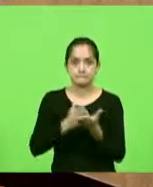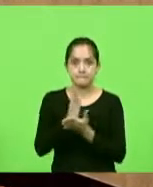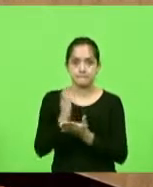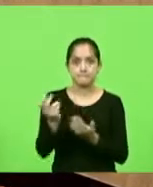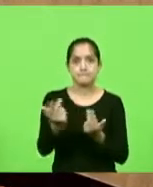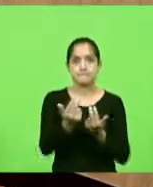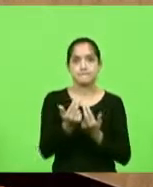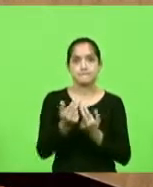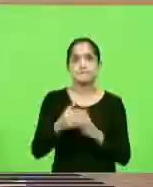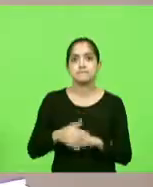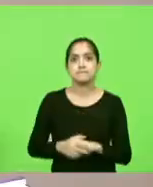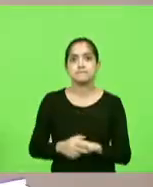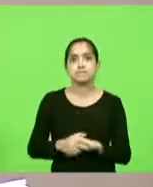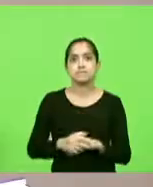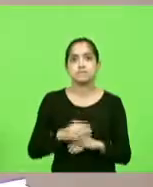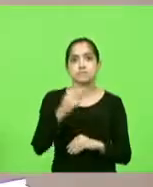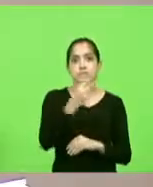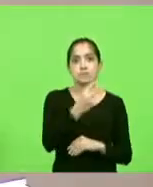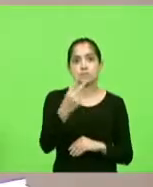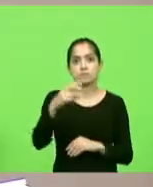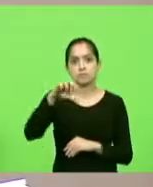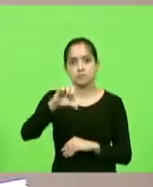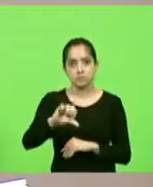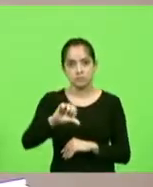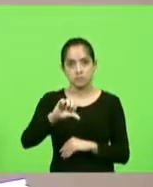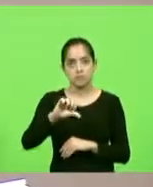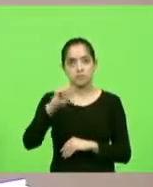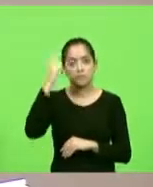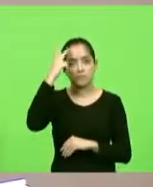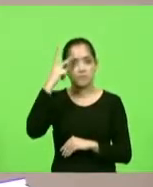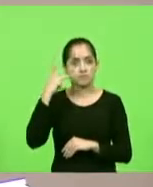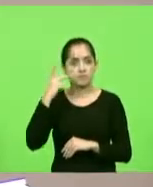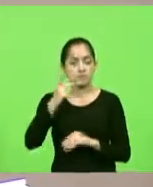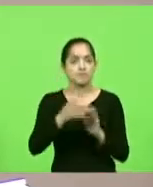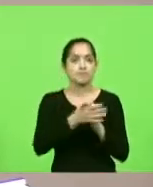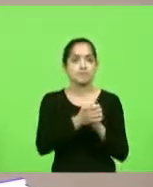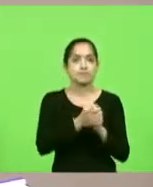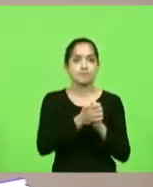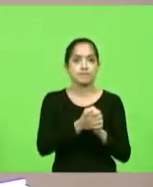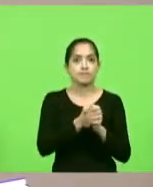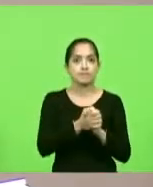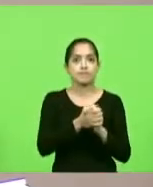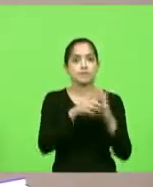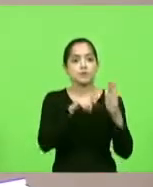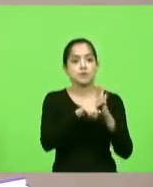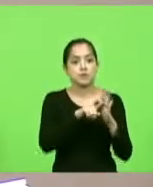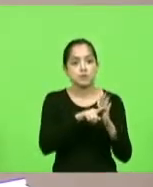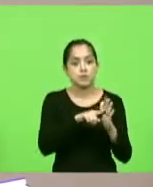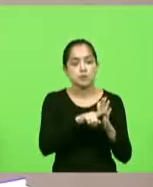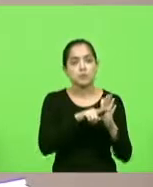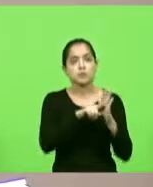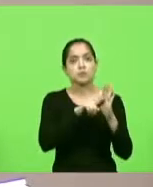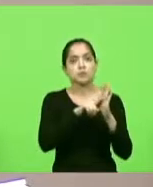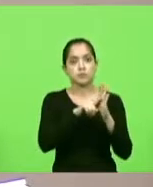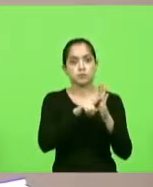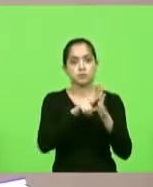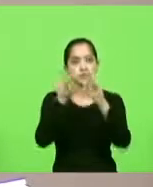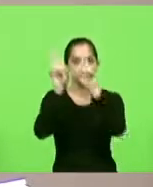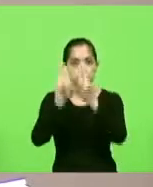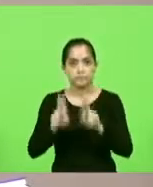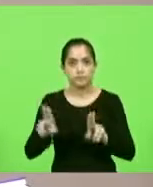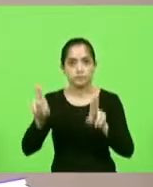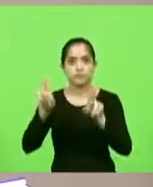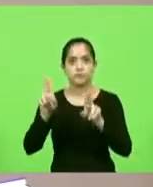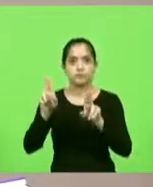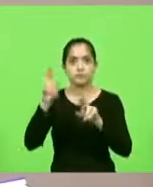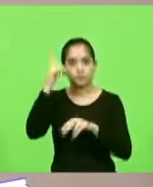por unanimidade. Moção 229, autor deputada Paulinha, cumprimentando o Núcleo de Estudos de Economia Catarinense da Universidade Federal de Santa Catarina pelos